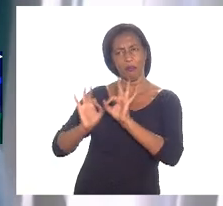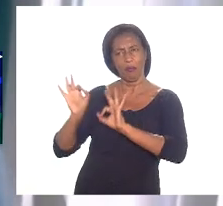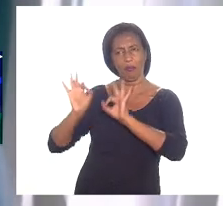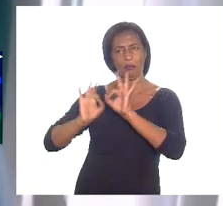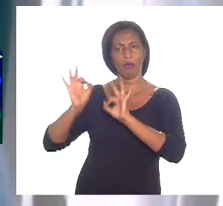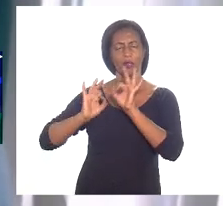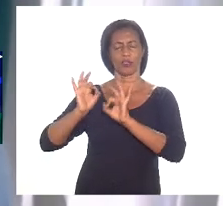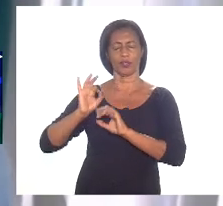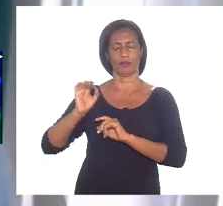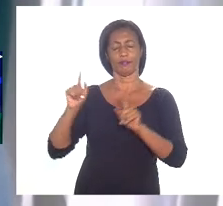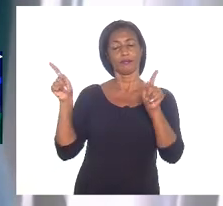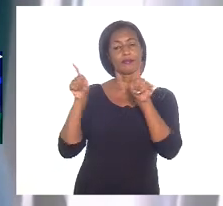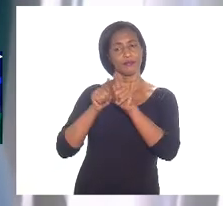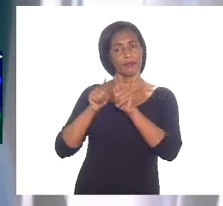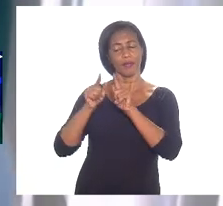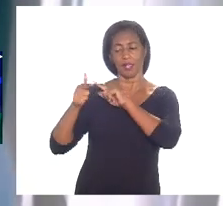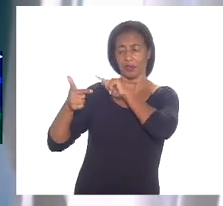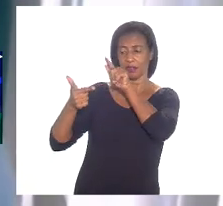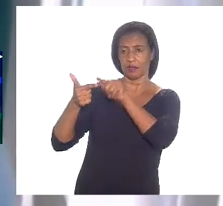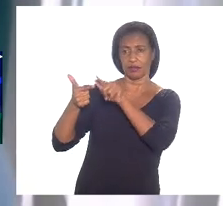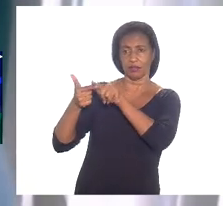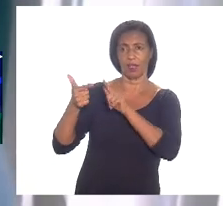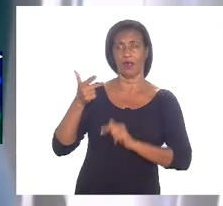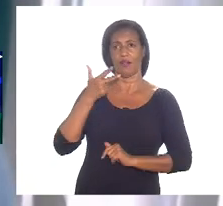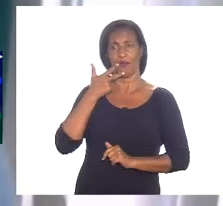eu quero dizer que